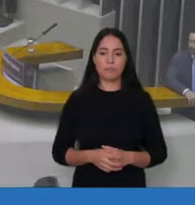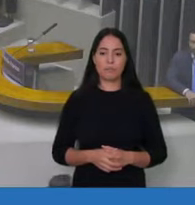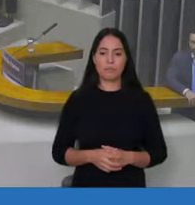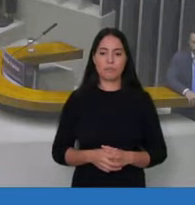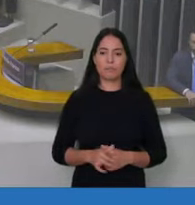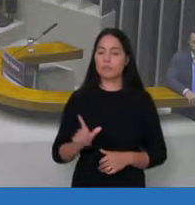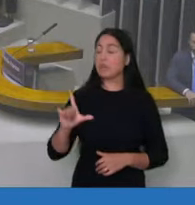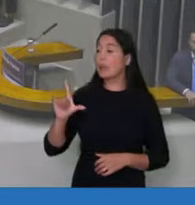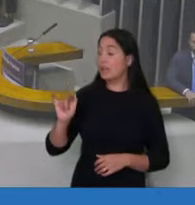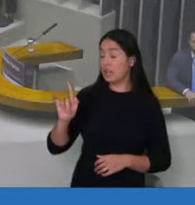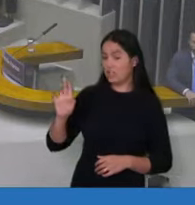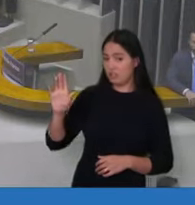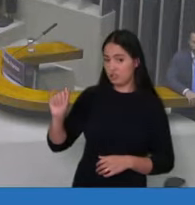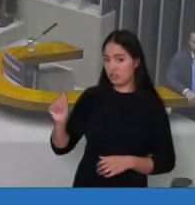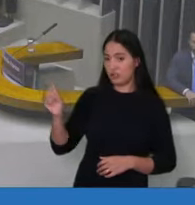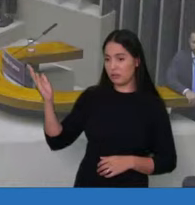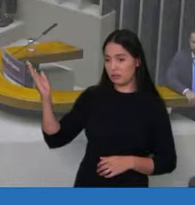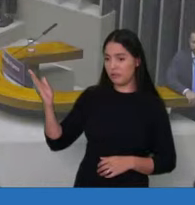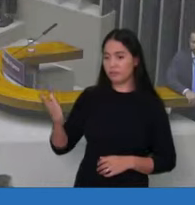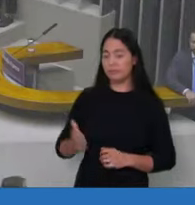Lígia.